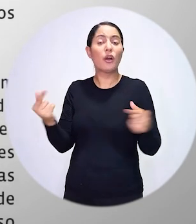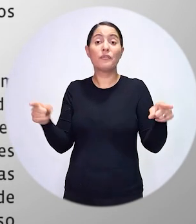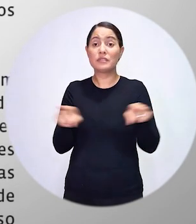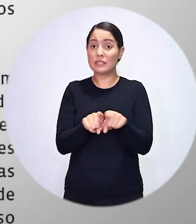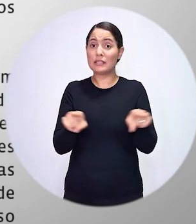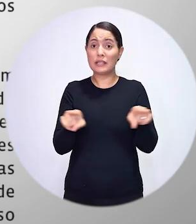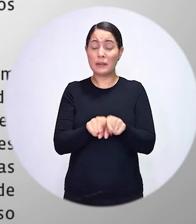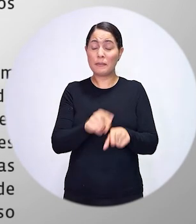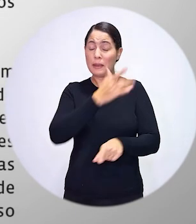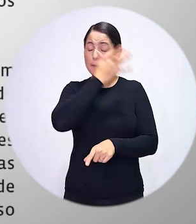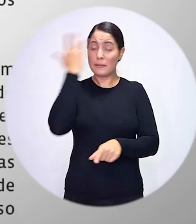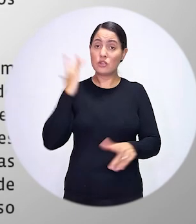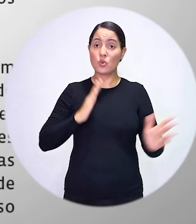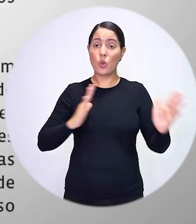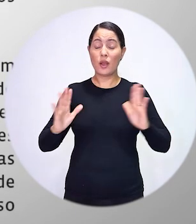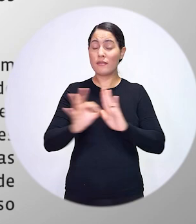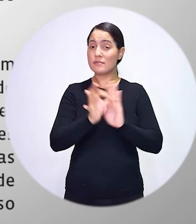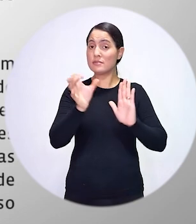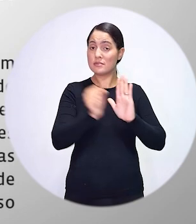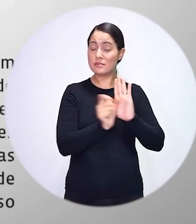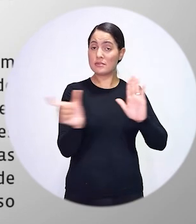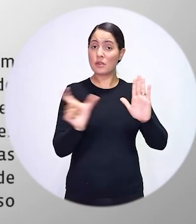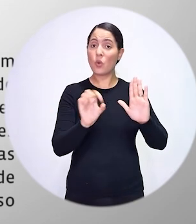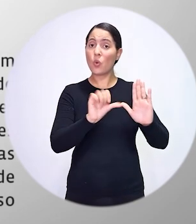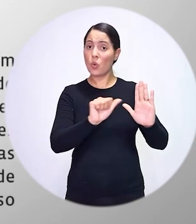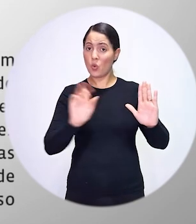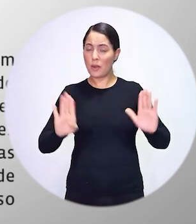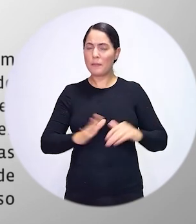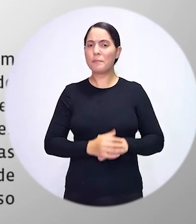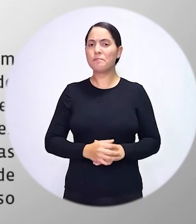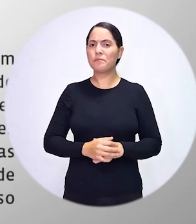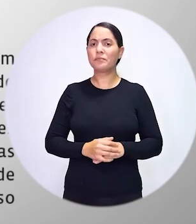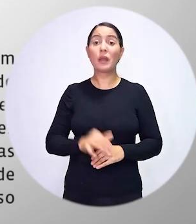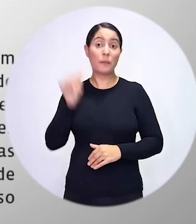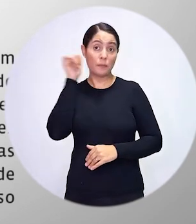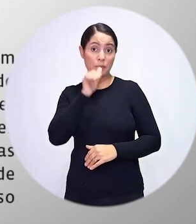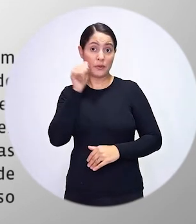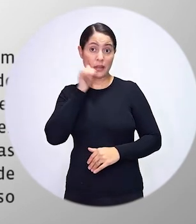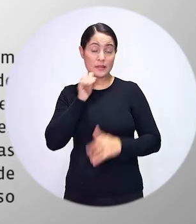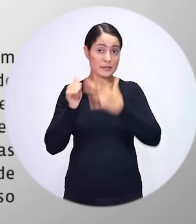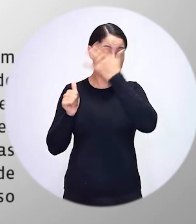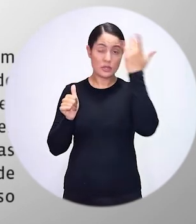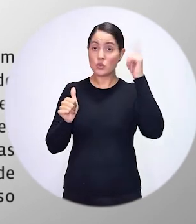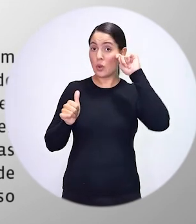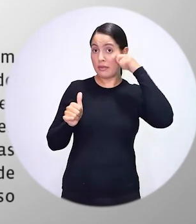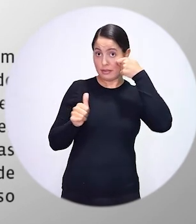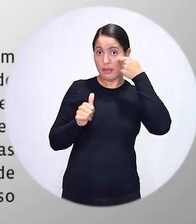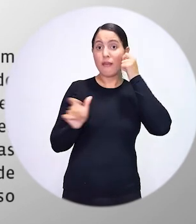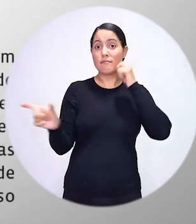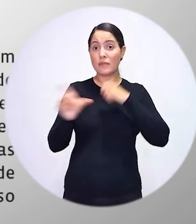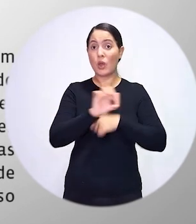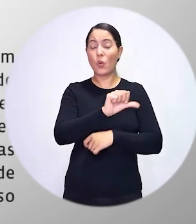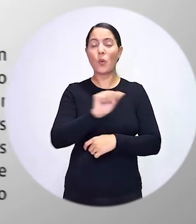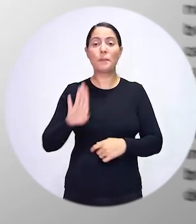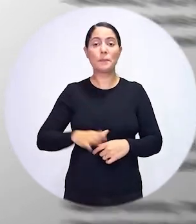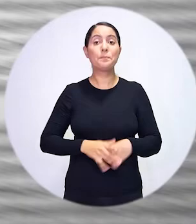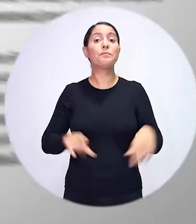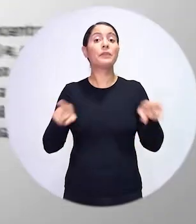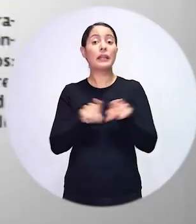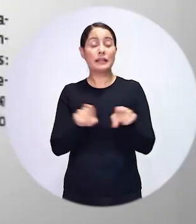alto número de jovens e nas baixas médias de tempo de inscrição na OAB, especialmente entre mulheres e